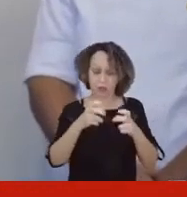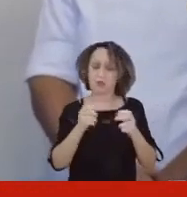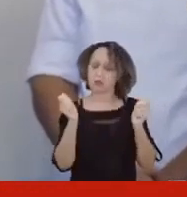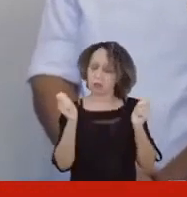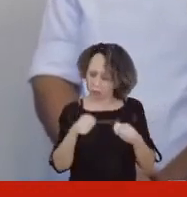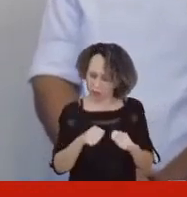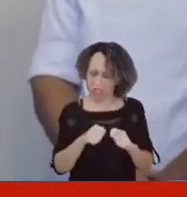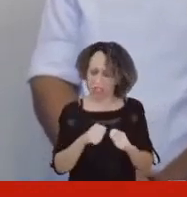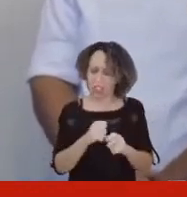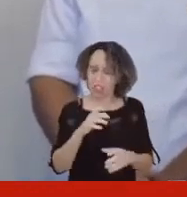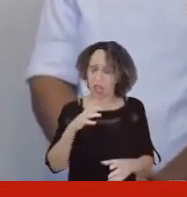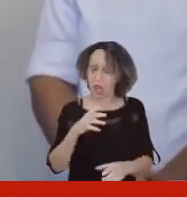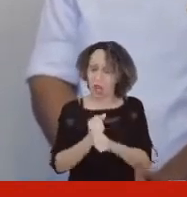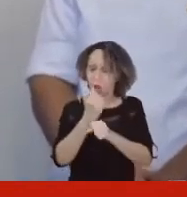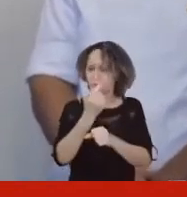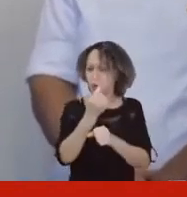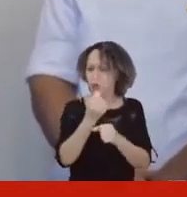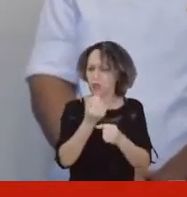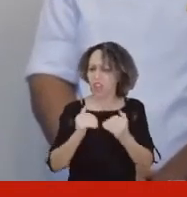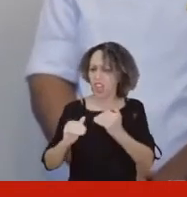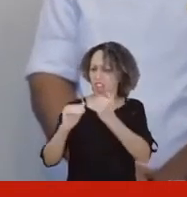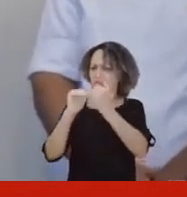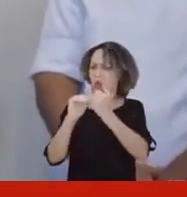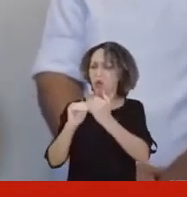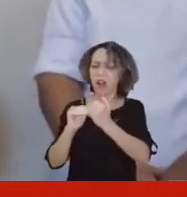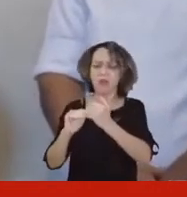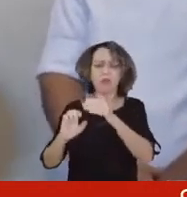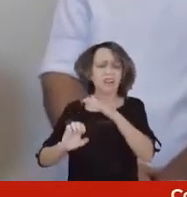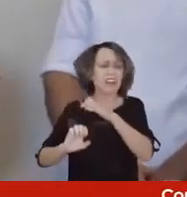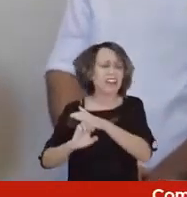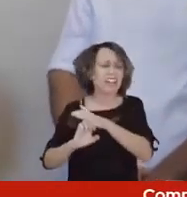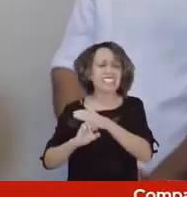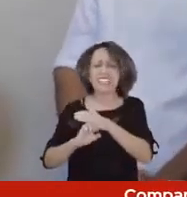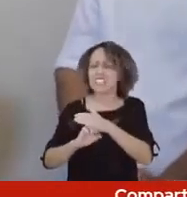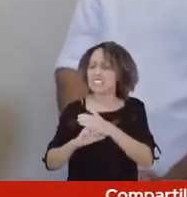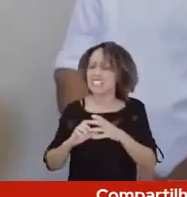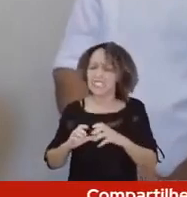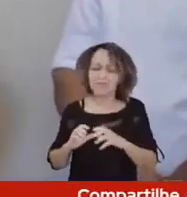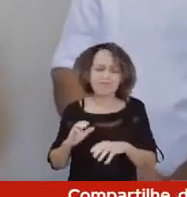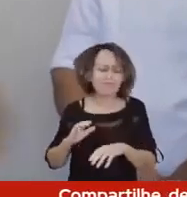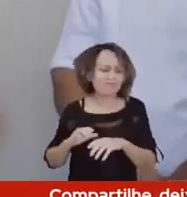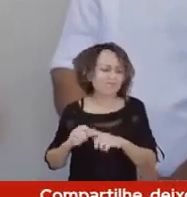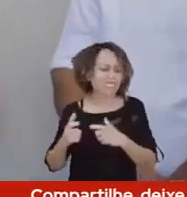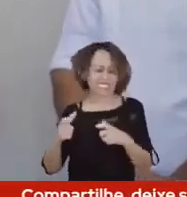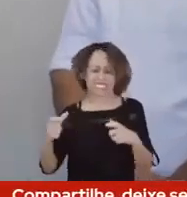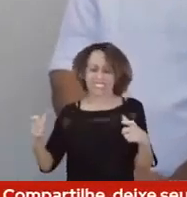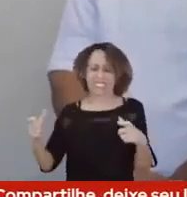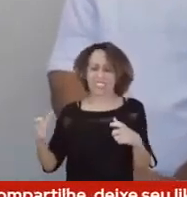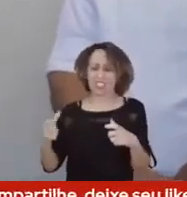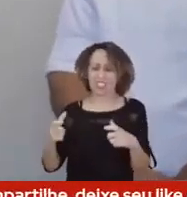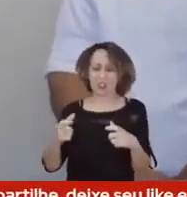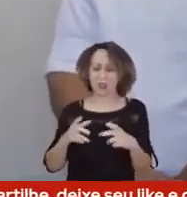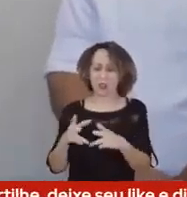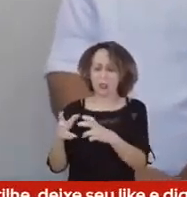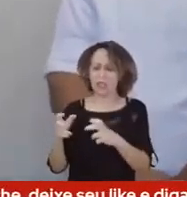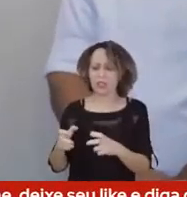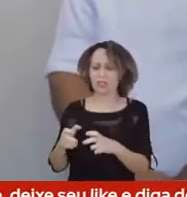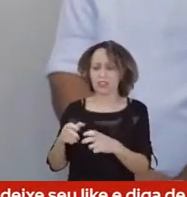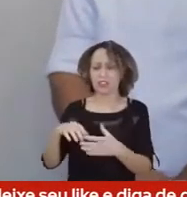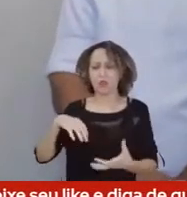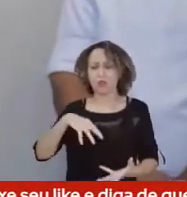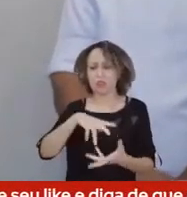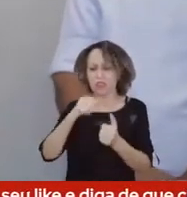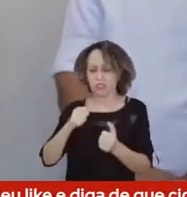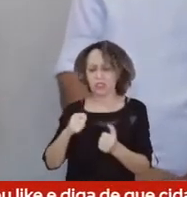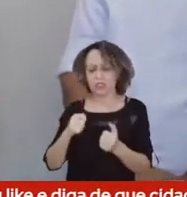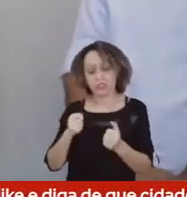igual à média das grandes petroleiras internacionais, aumentar o investimento. Agora, evidentemente, sim, reduzir lucros e